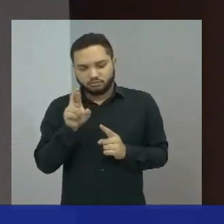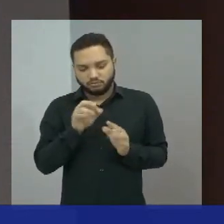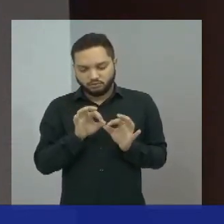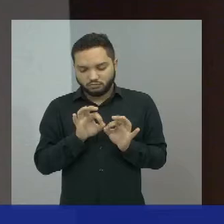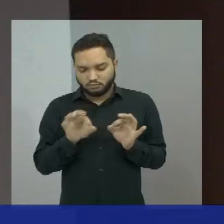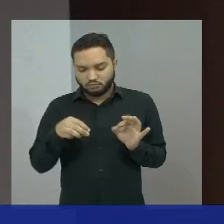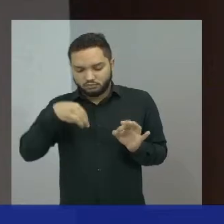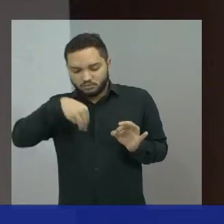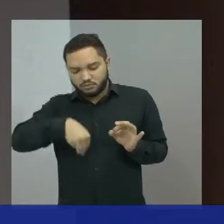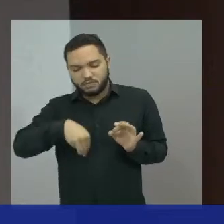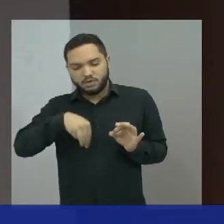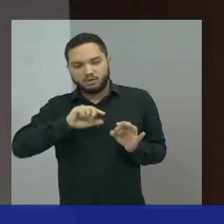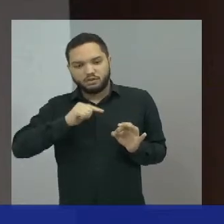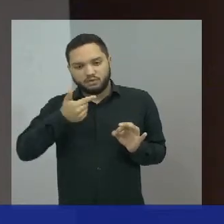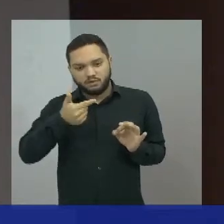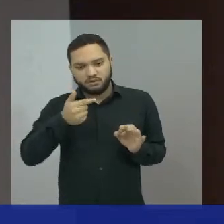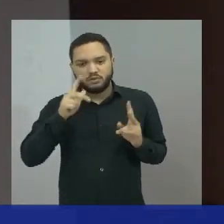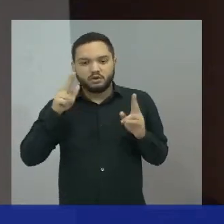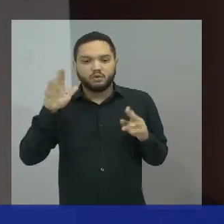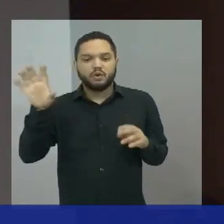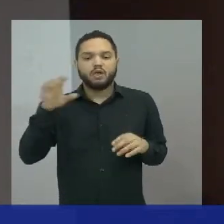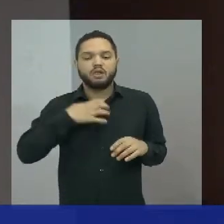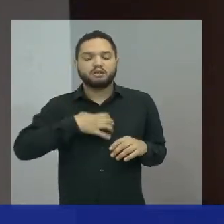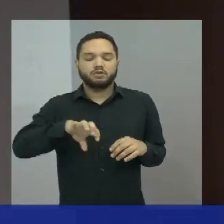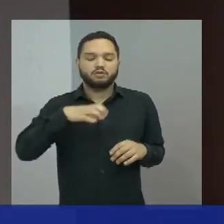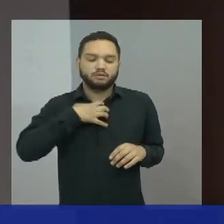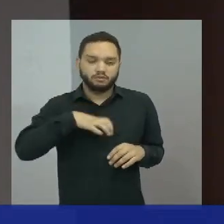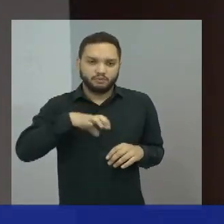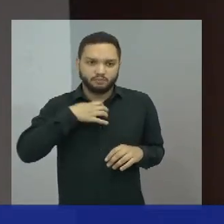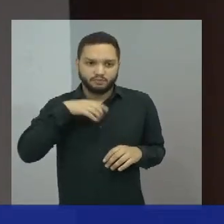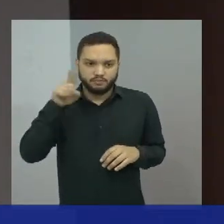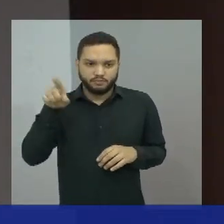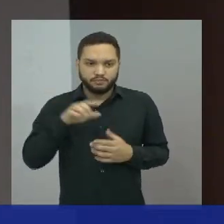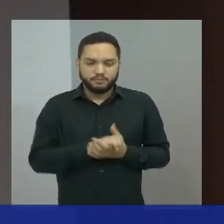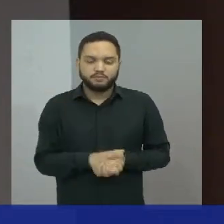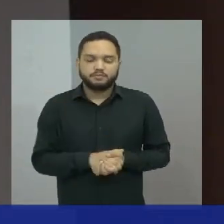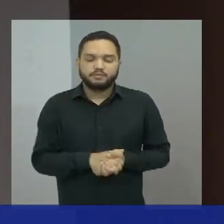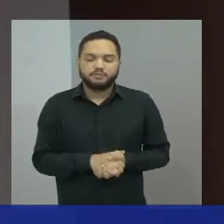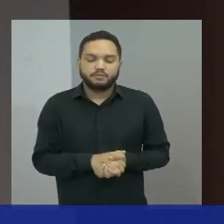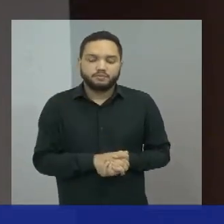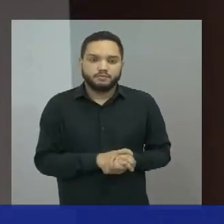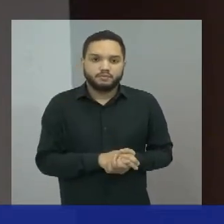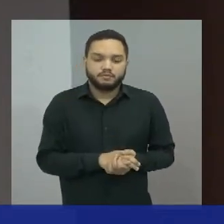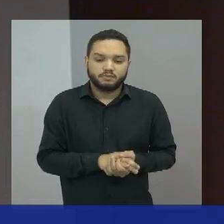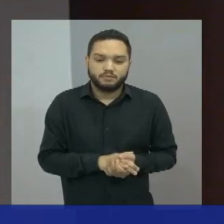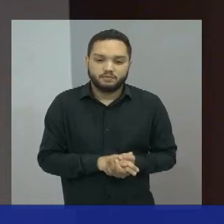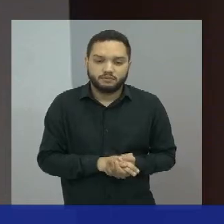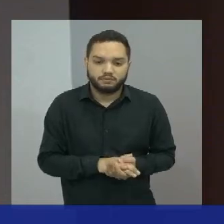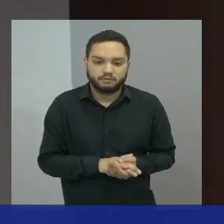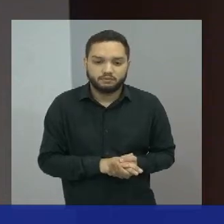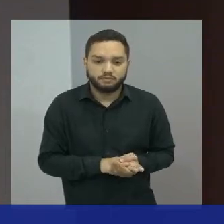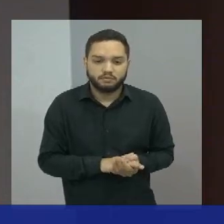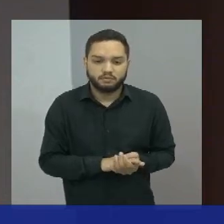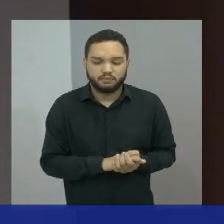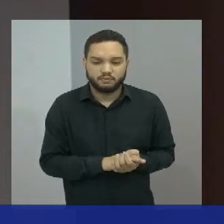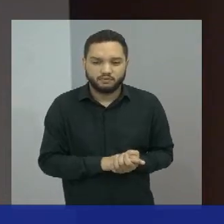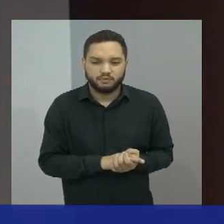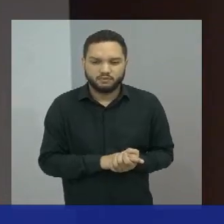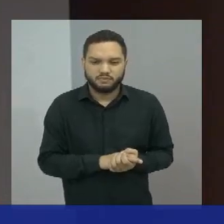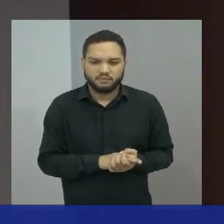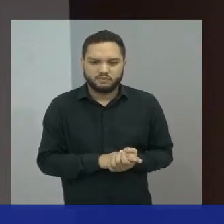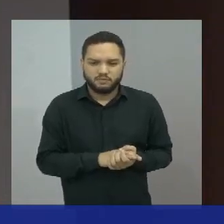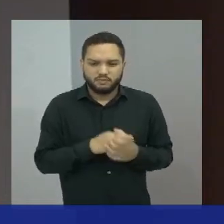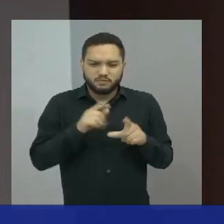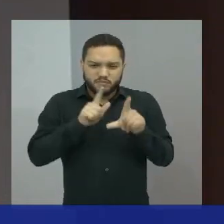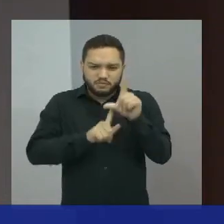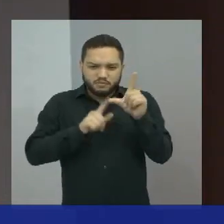executado, por exemplo, que é o que se cobra lá em Salvador. esse aqui vai ficar bem pequeno, nem eu estou conseguindo ler aqui